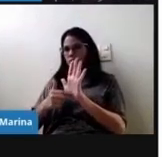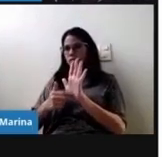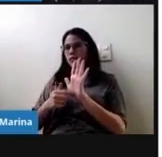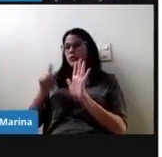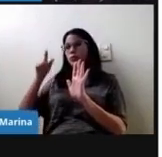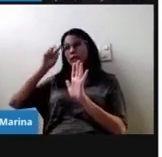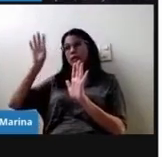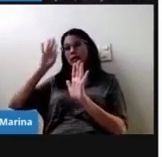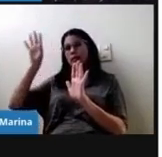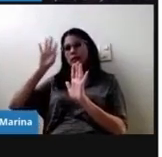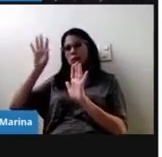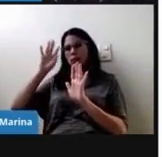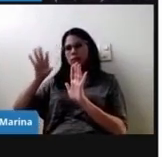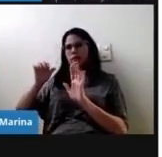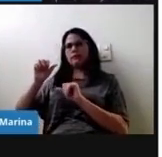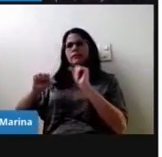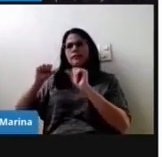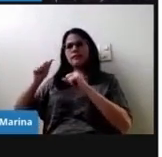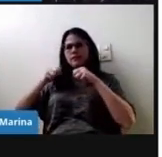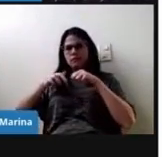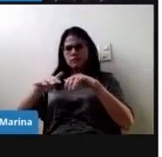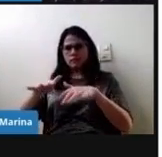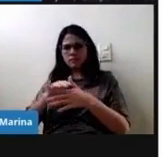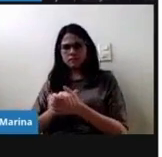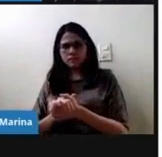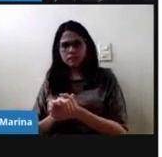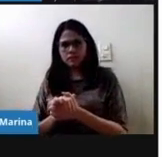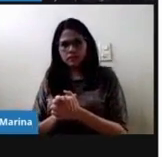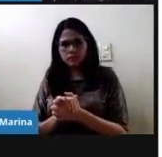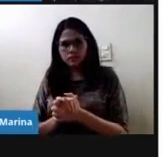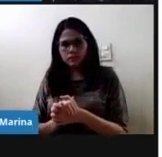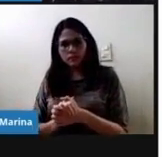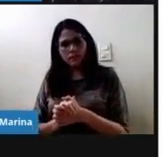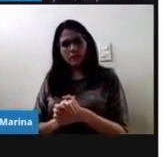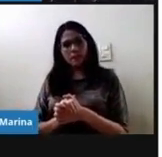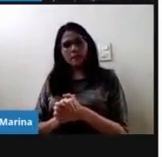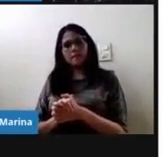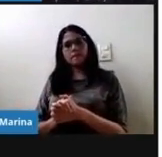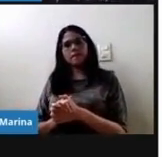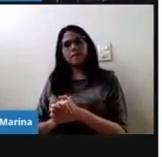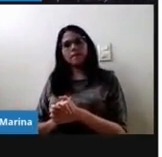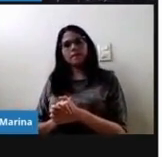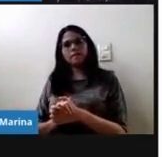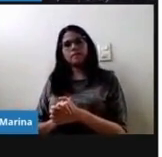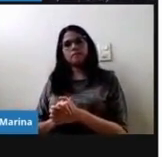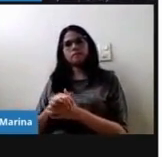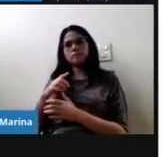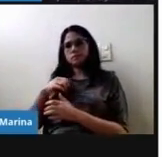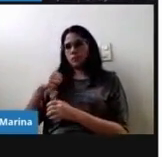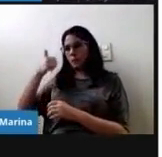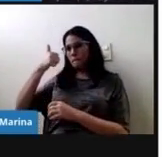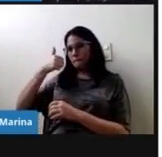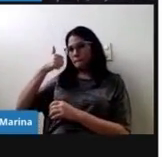essa teoria da transição epidemiológica, né, onde nós temos o quê? Basicamente, nós temos aqui, ó, do primeiro